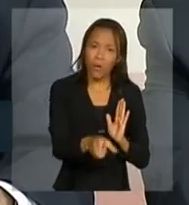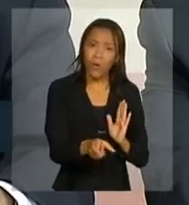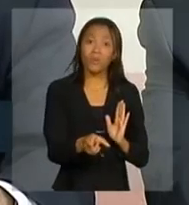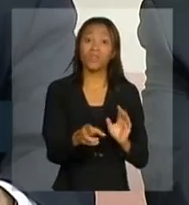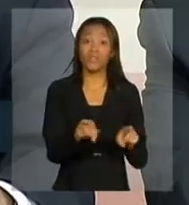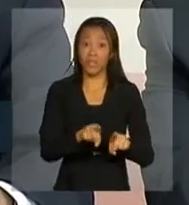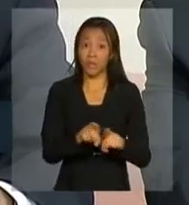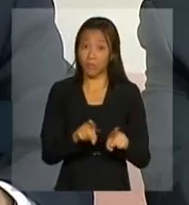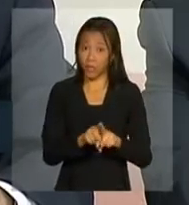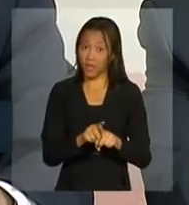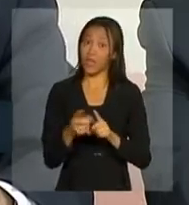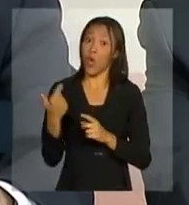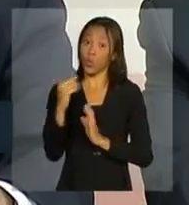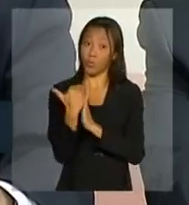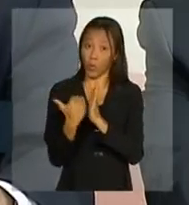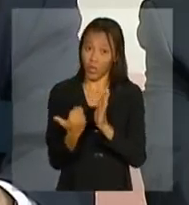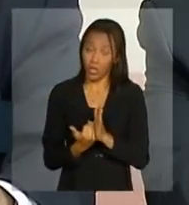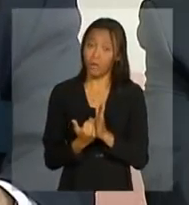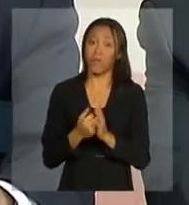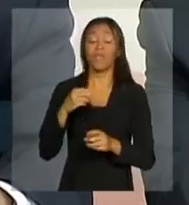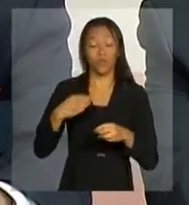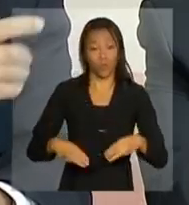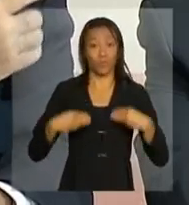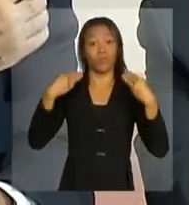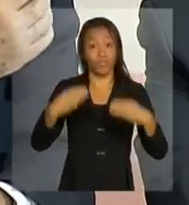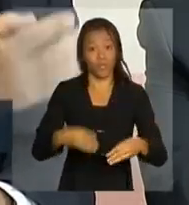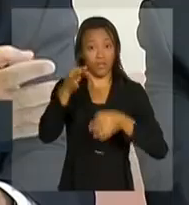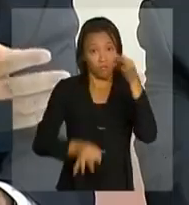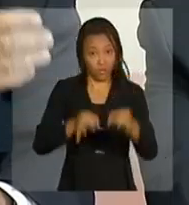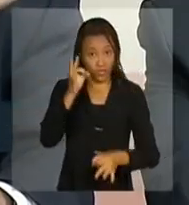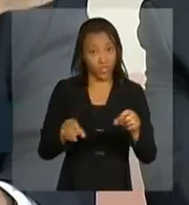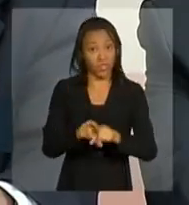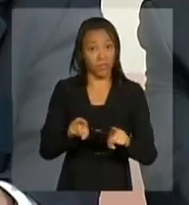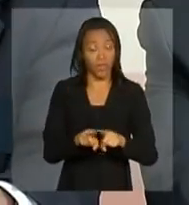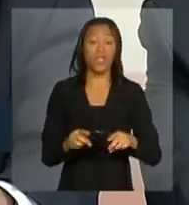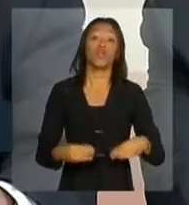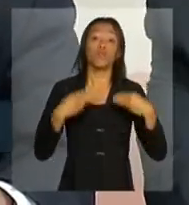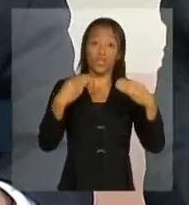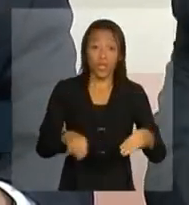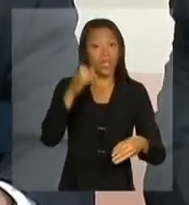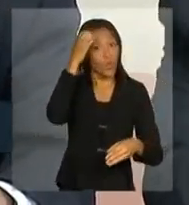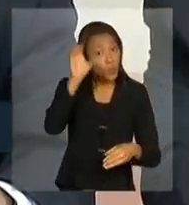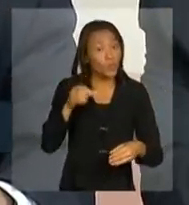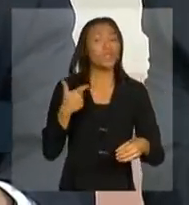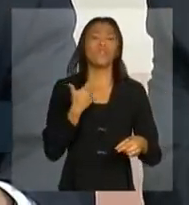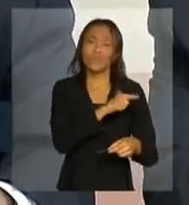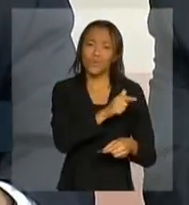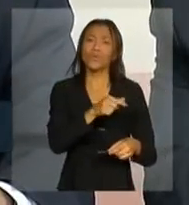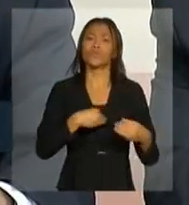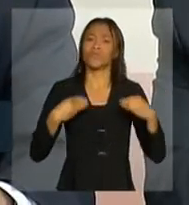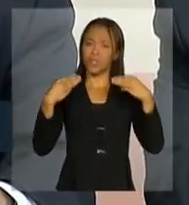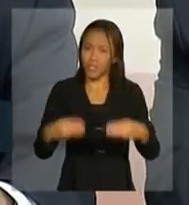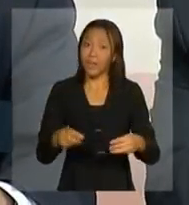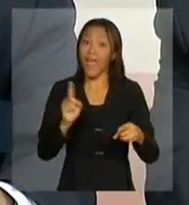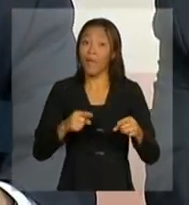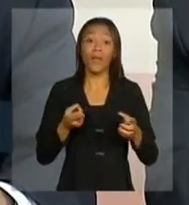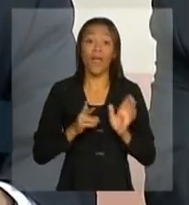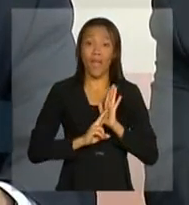programa Brasil Mais Seguro que o Ministério da Justiça está levando, que o Ministério da Cultura e tantos outros ministérios estão levando. é uma das